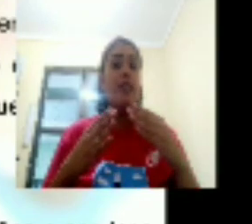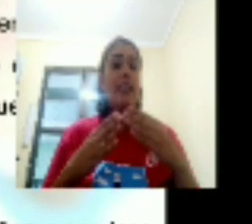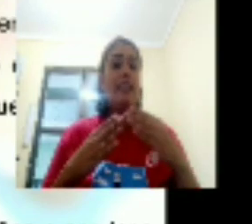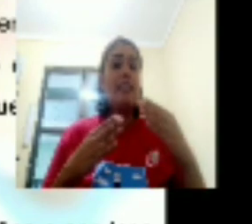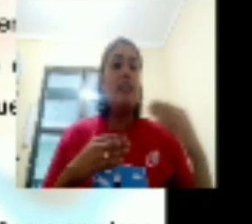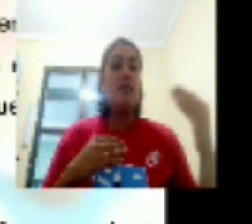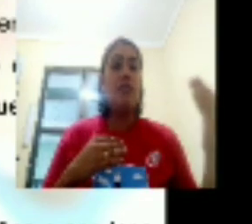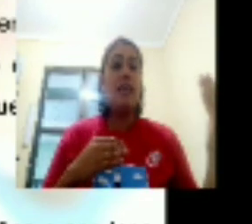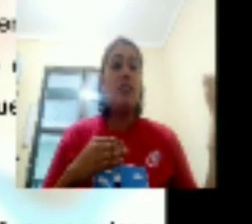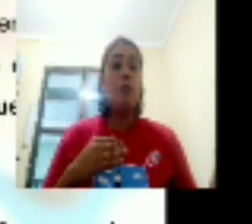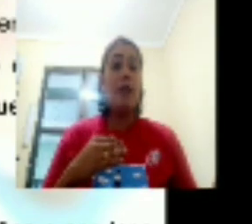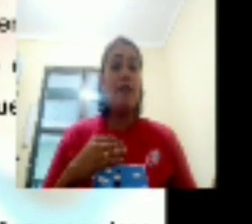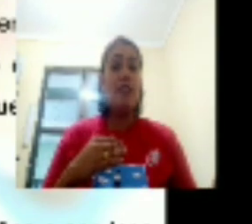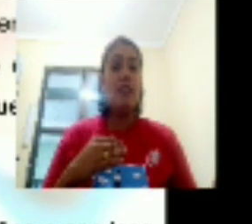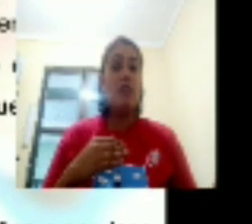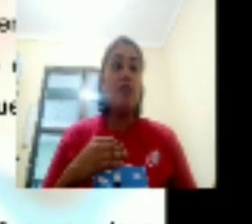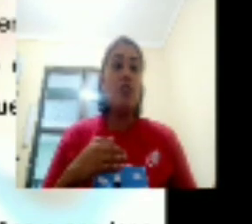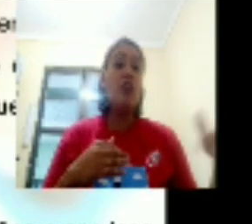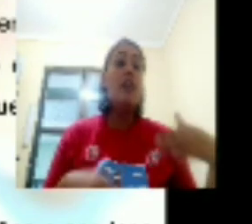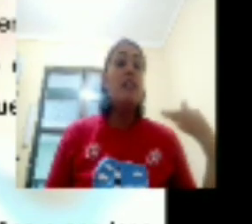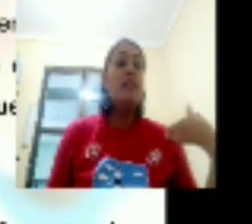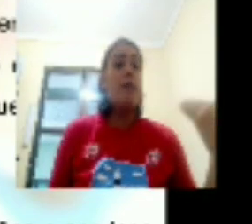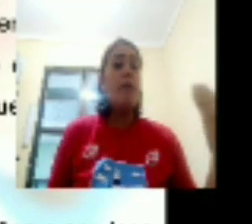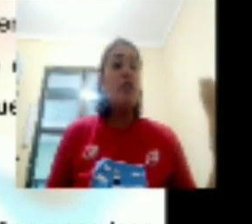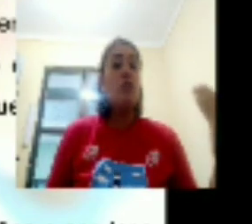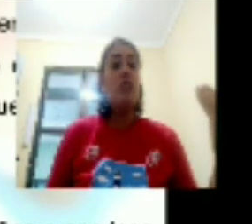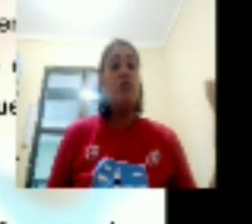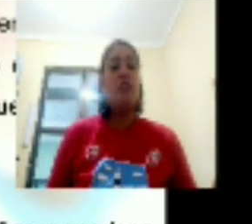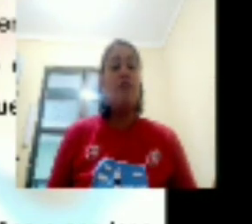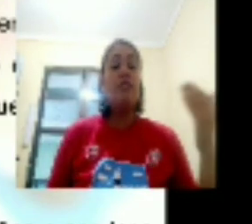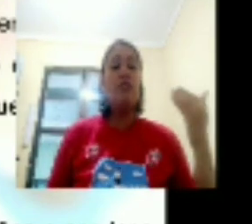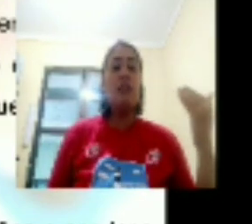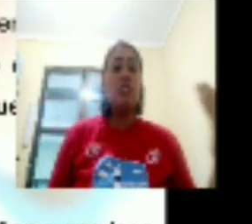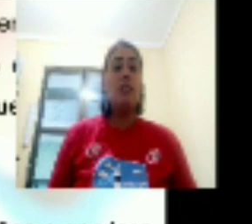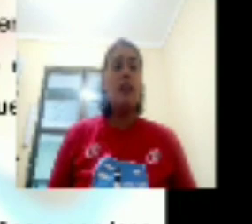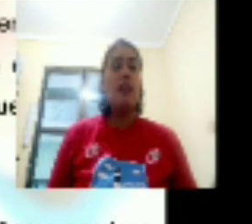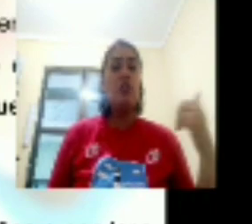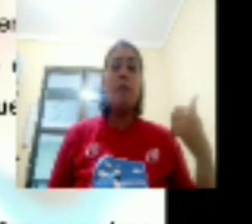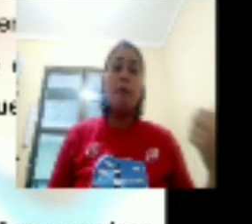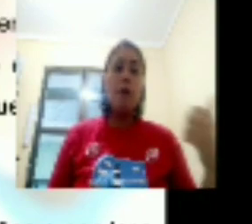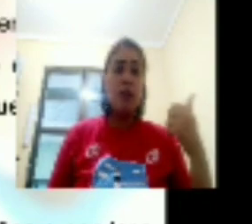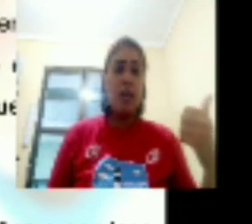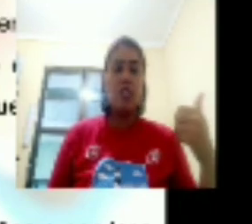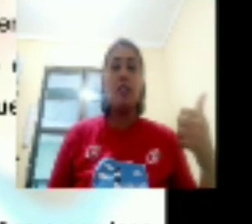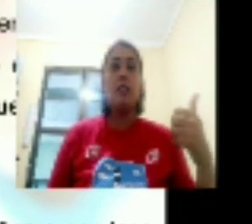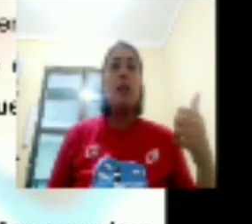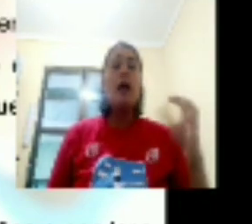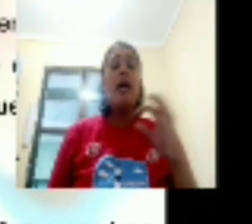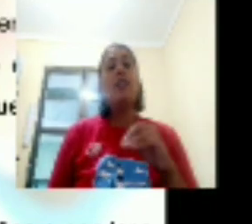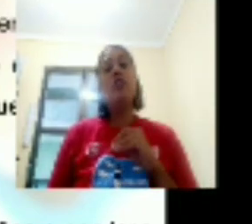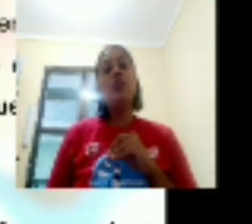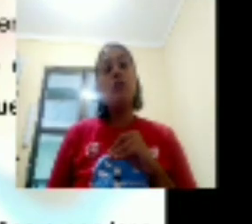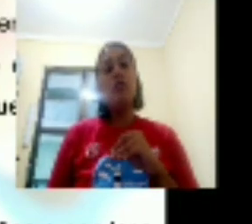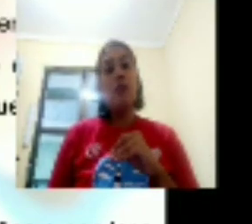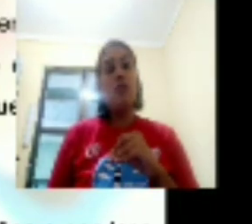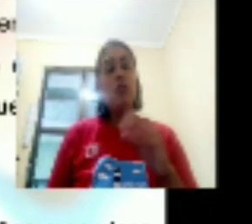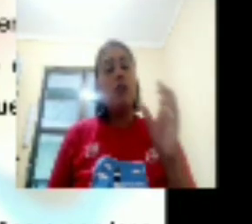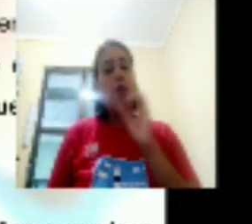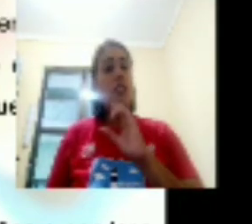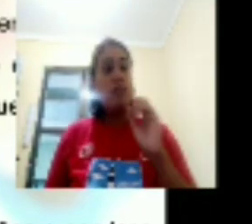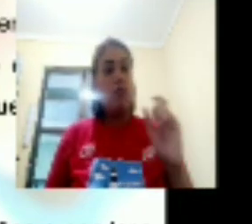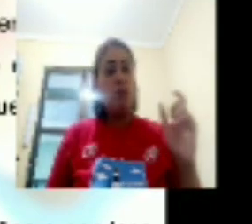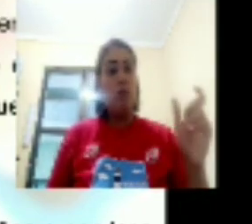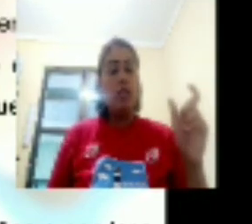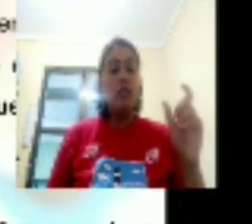com prioridade nas atividades preventivas, sem prejuízo dos serviços assistenciais. Por quê, gente? A gente, quando estava